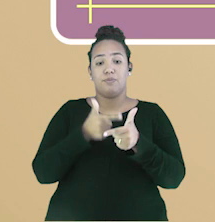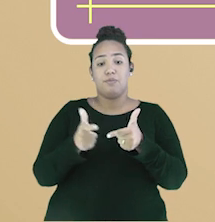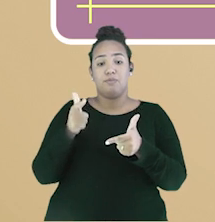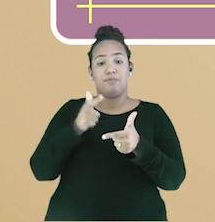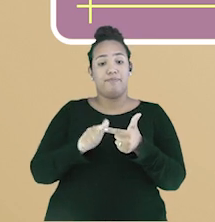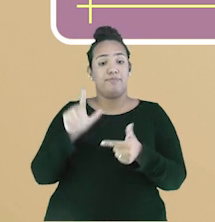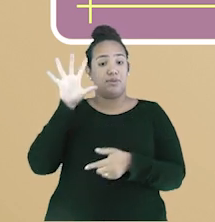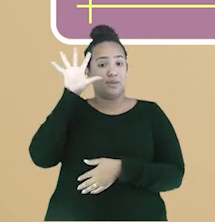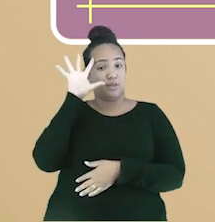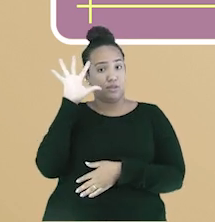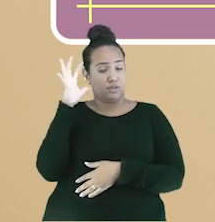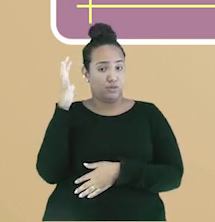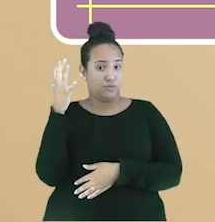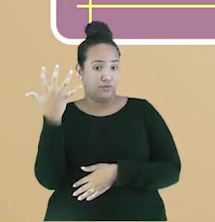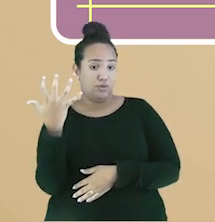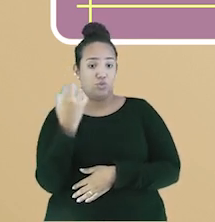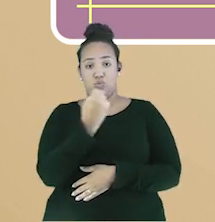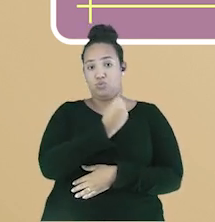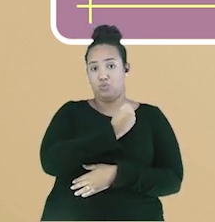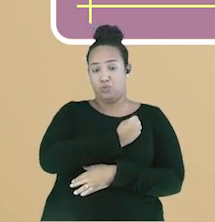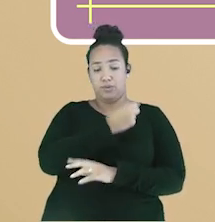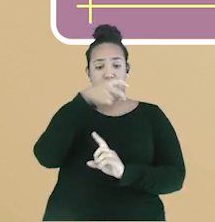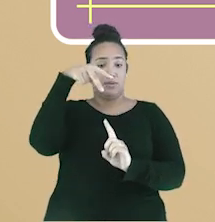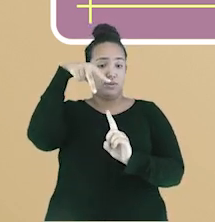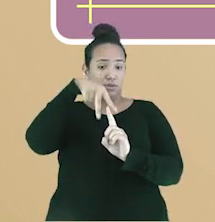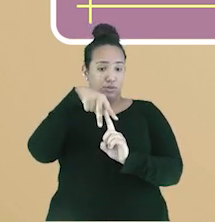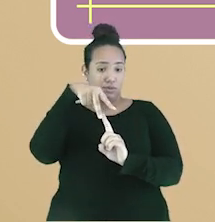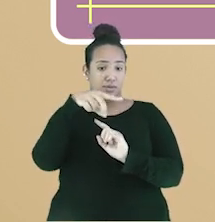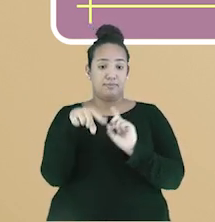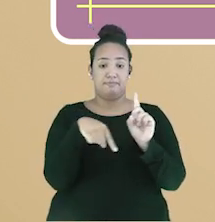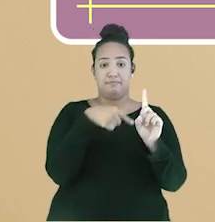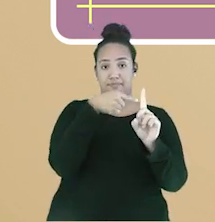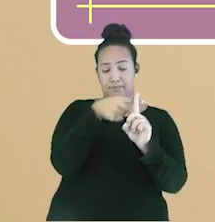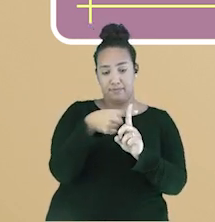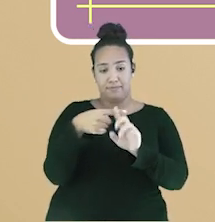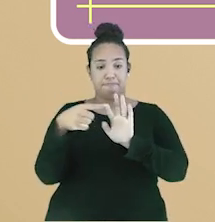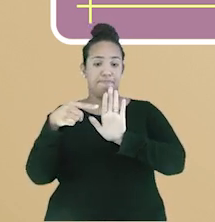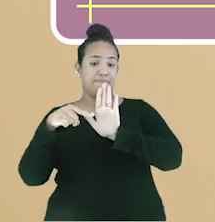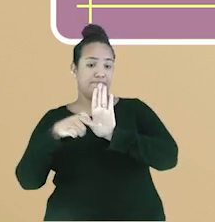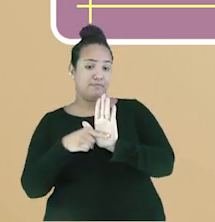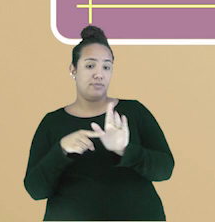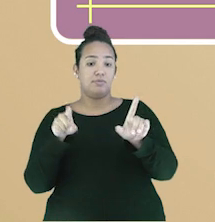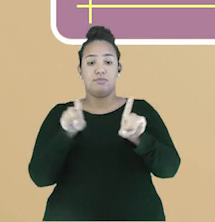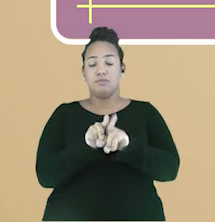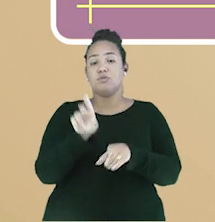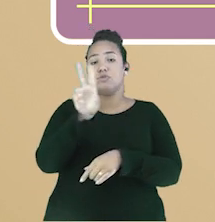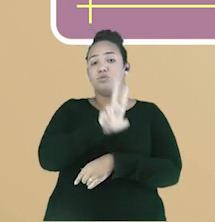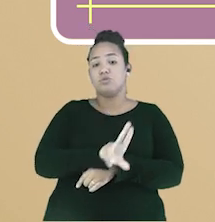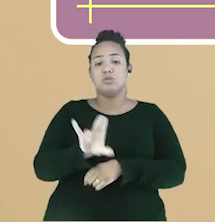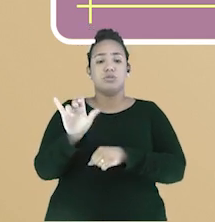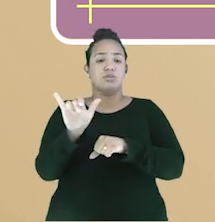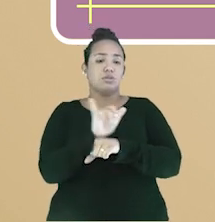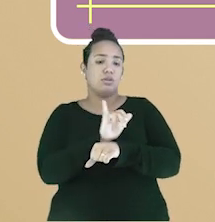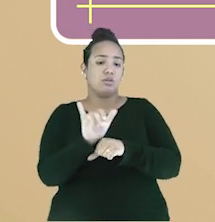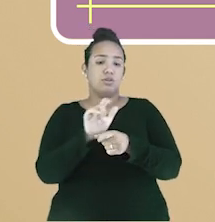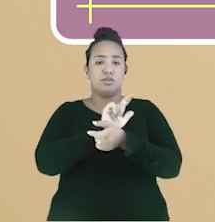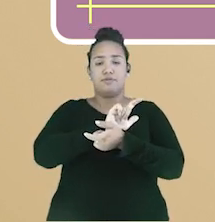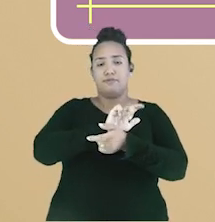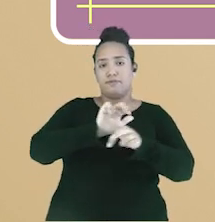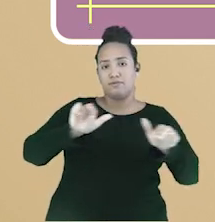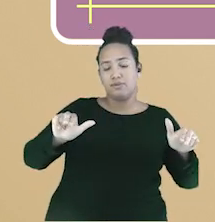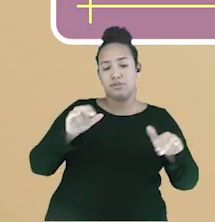números naturais envolvendo adição e subtração, utilizando estratégias diversas como